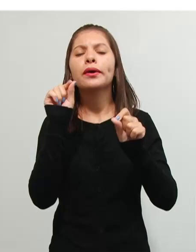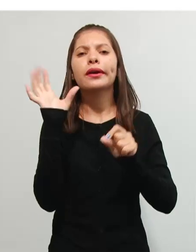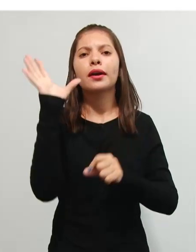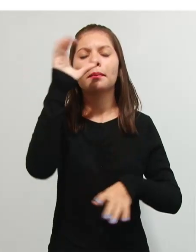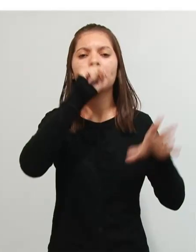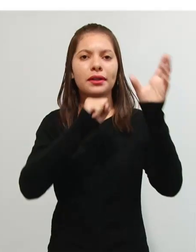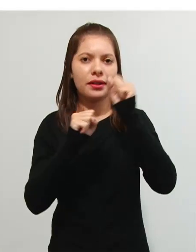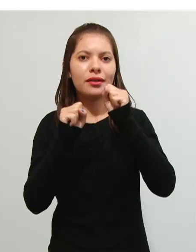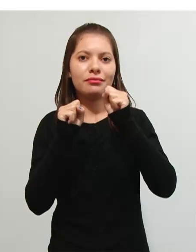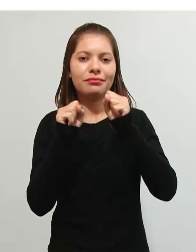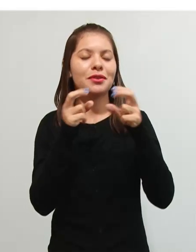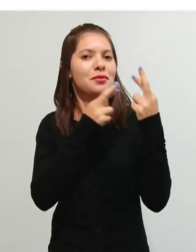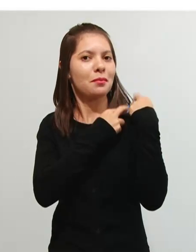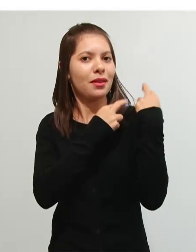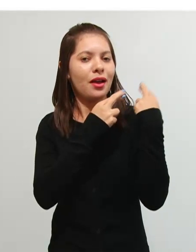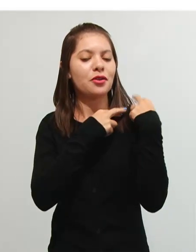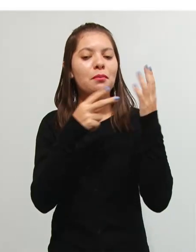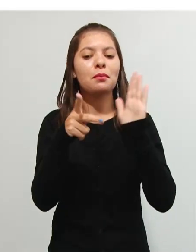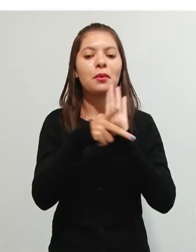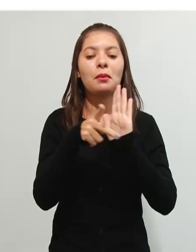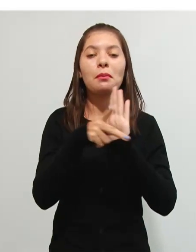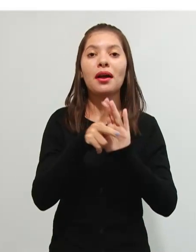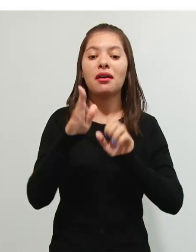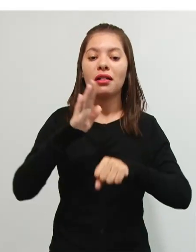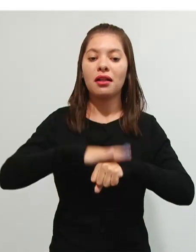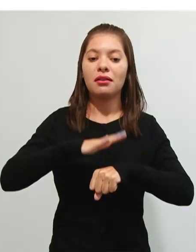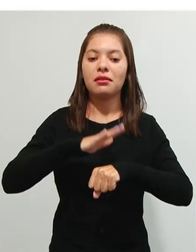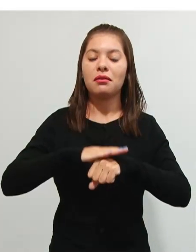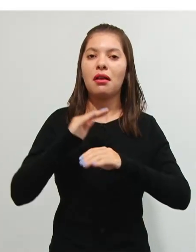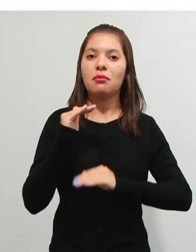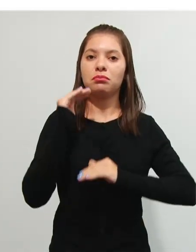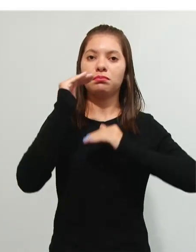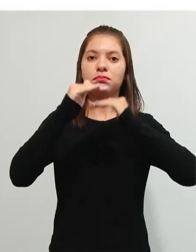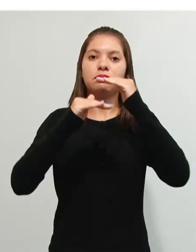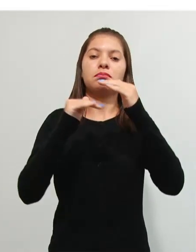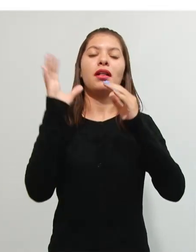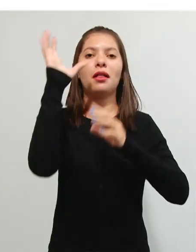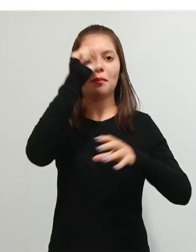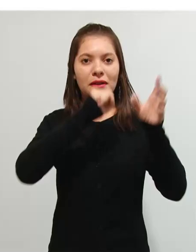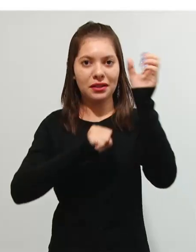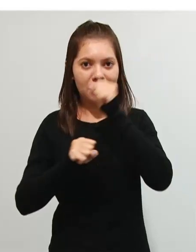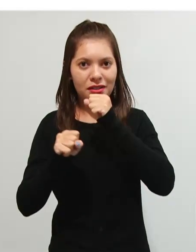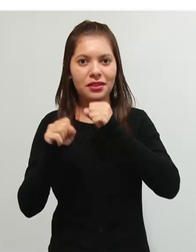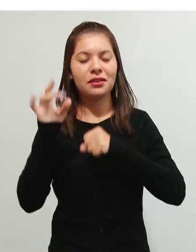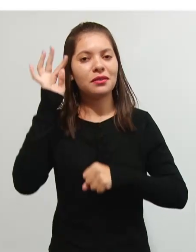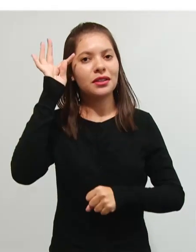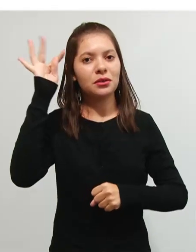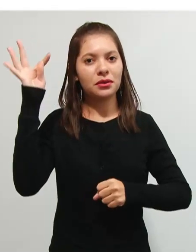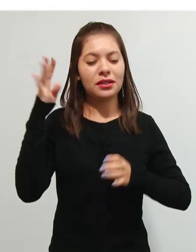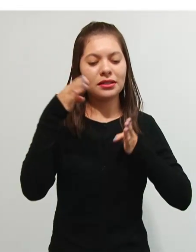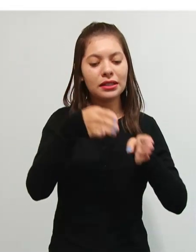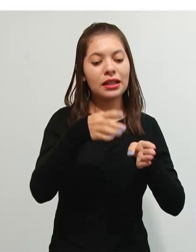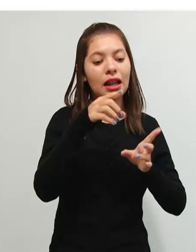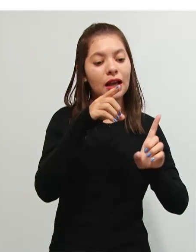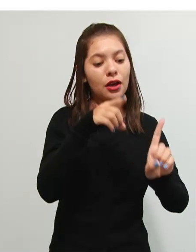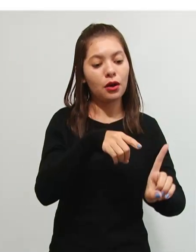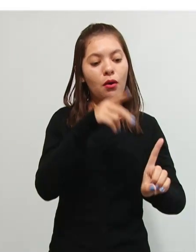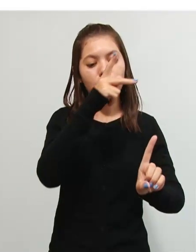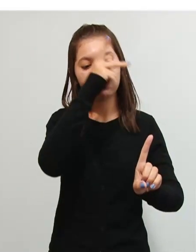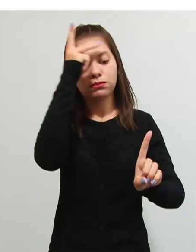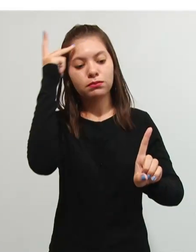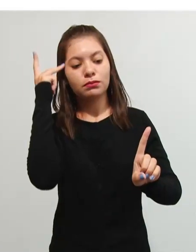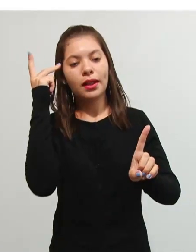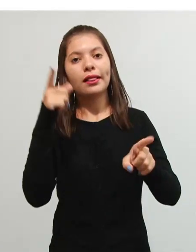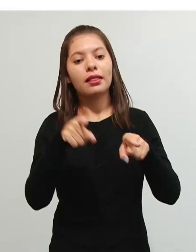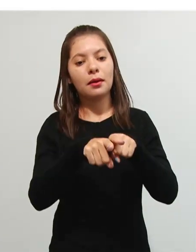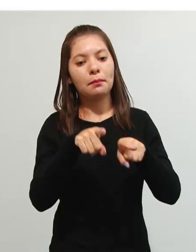aprender, tornando-se autônoma em seu processo de aprendizagem. Então, se é uma teoria centrada na pessoa, também